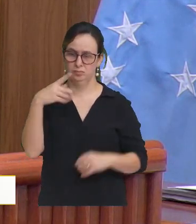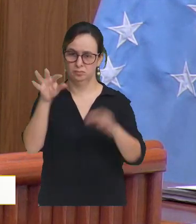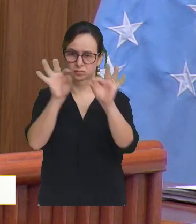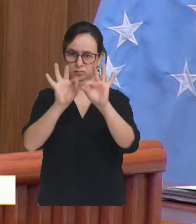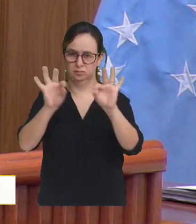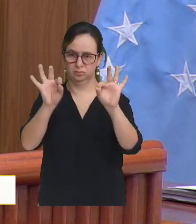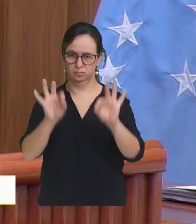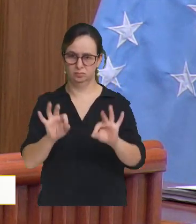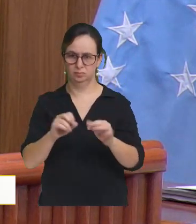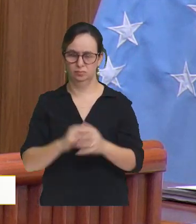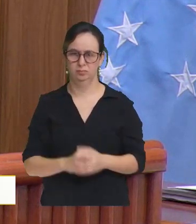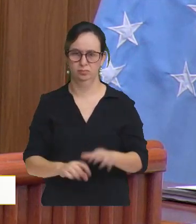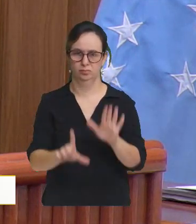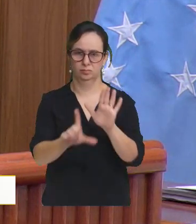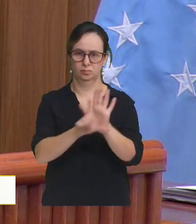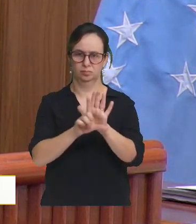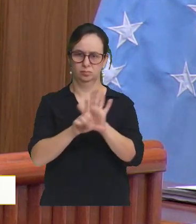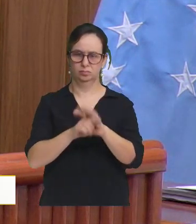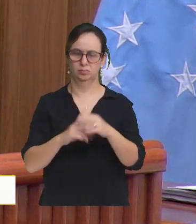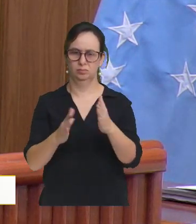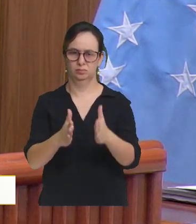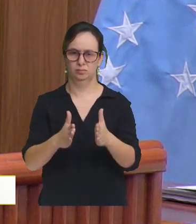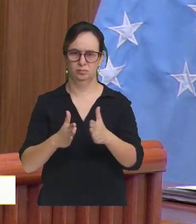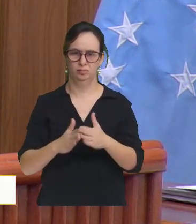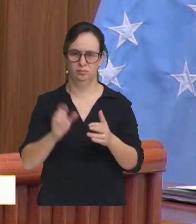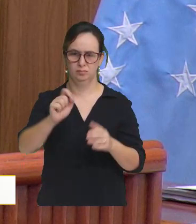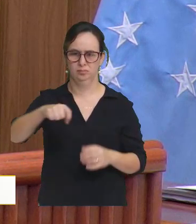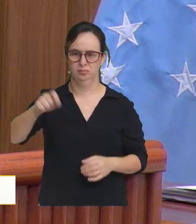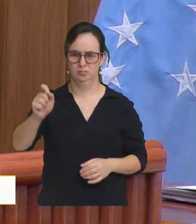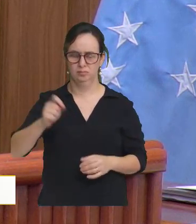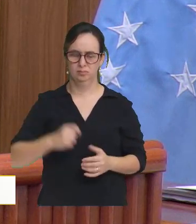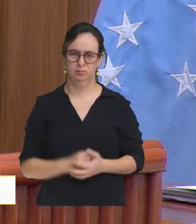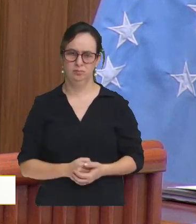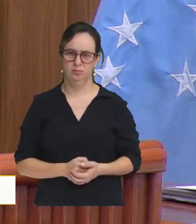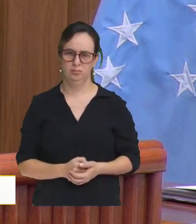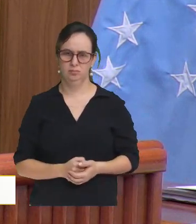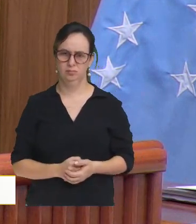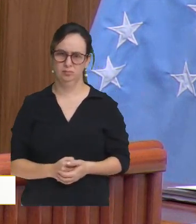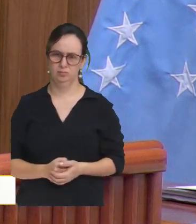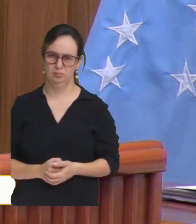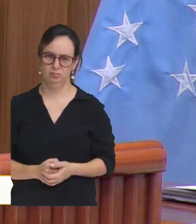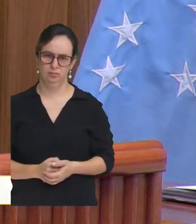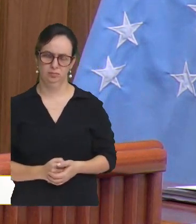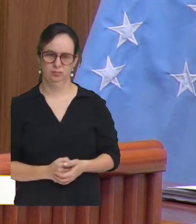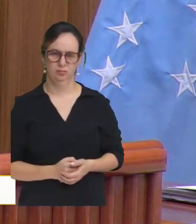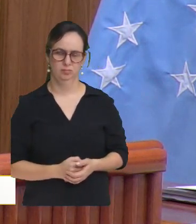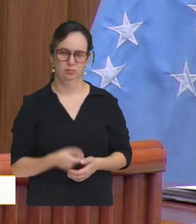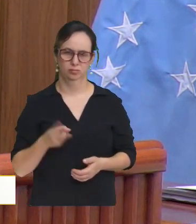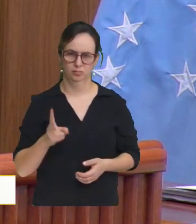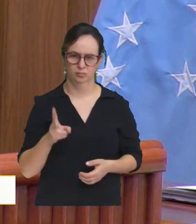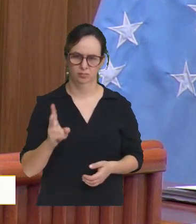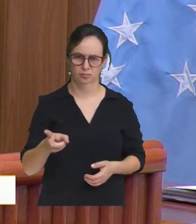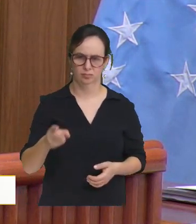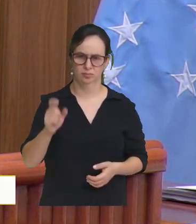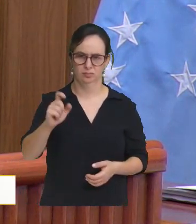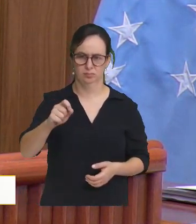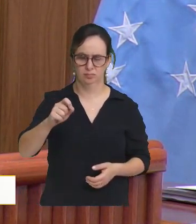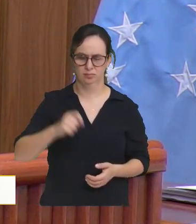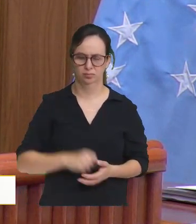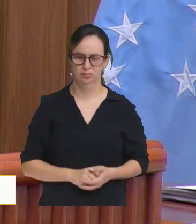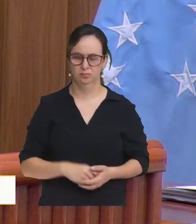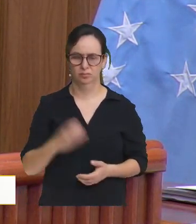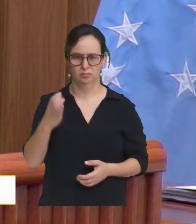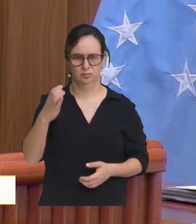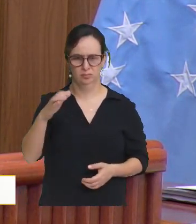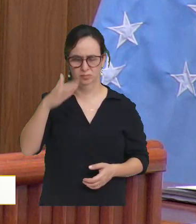pares, contamos com valioso apoio para a sua aprovação, uma vez que pretendemos homenagear